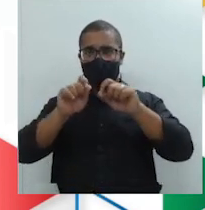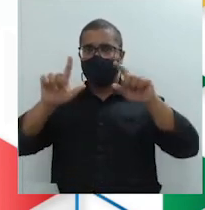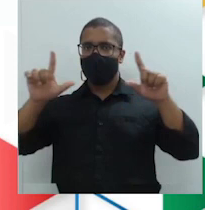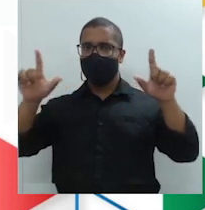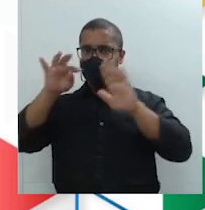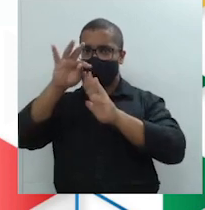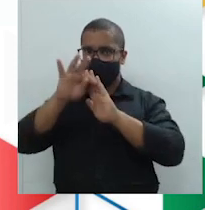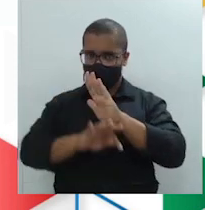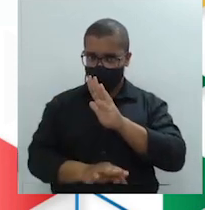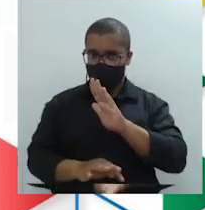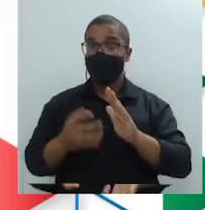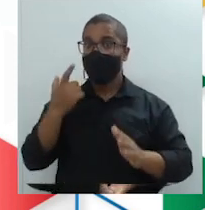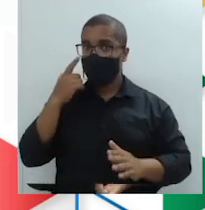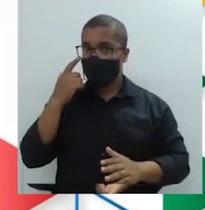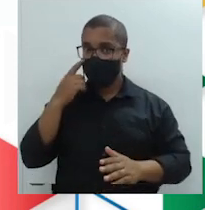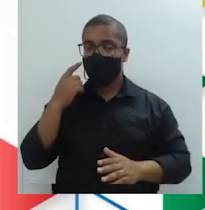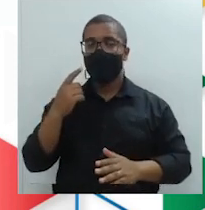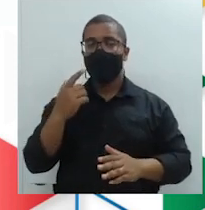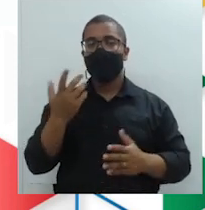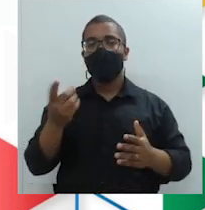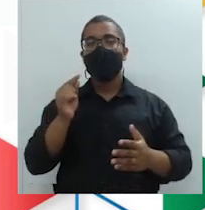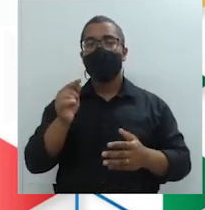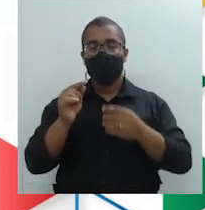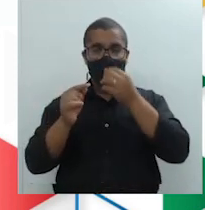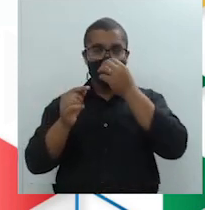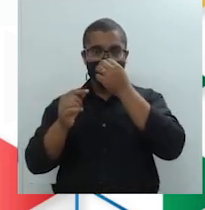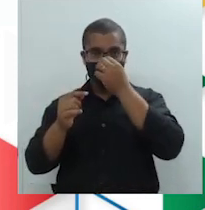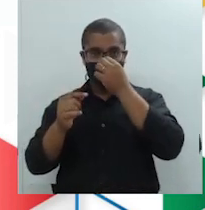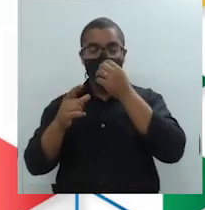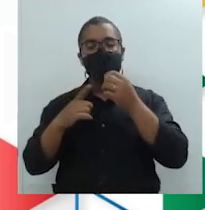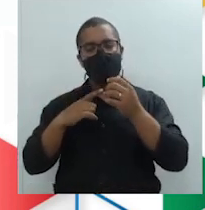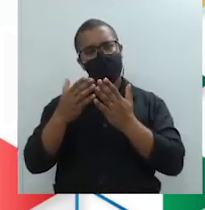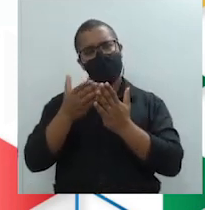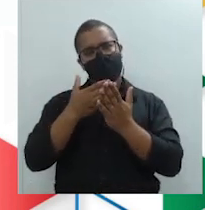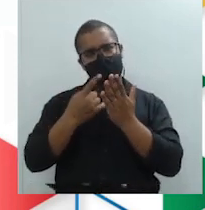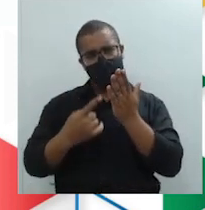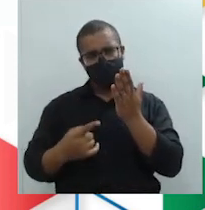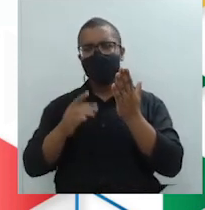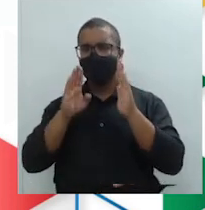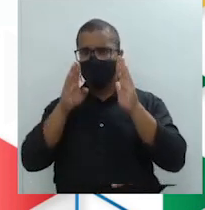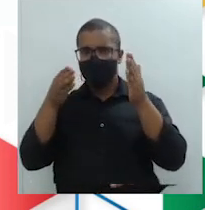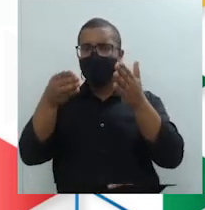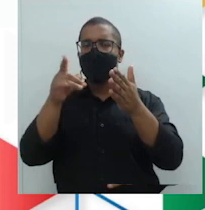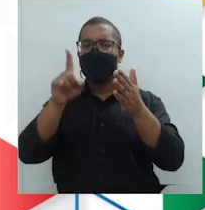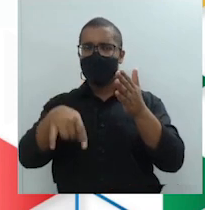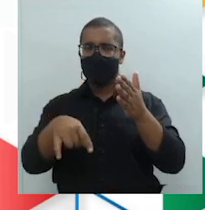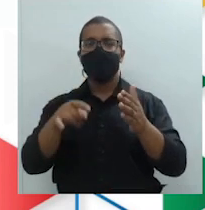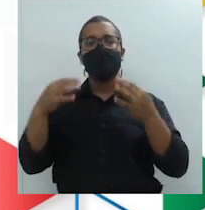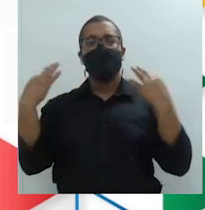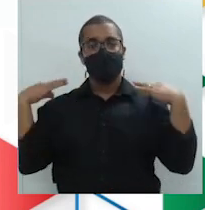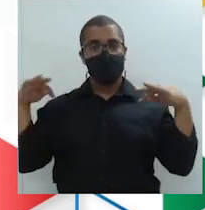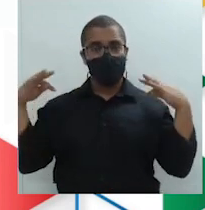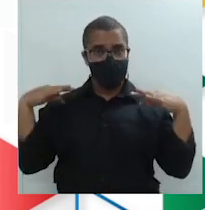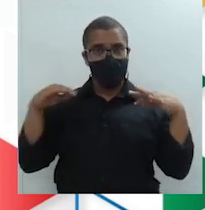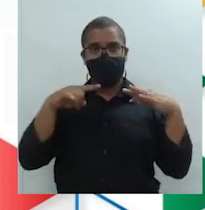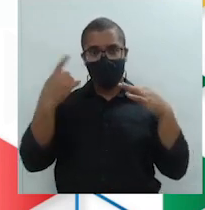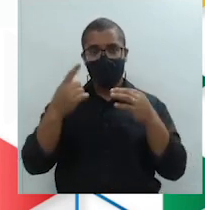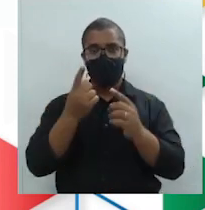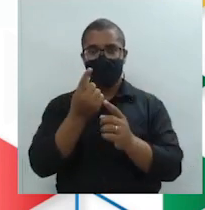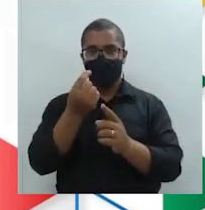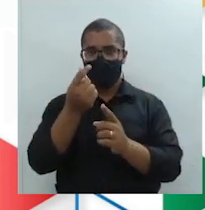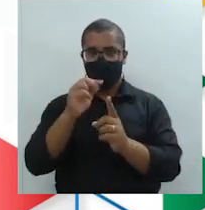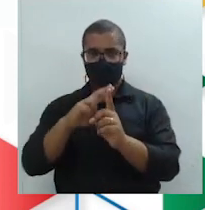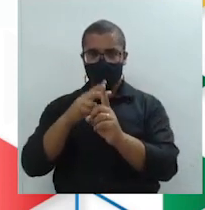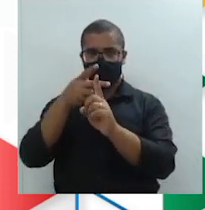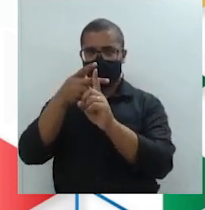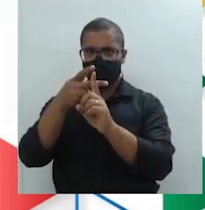acrescido, aumentado. Então, olhando aqui, voltando ao texto, quando eu digo a vocês, apesar de o caderno ser